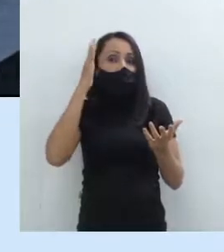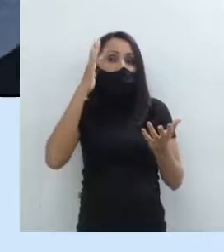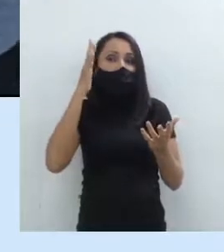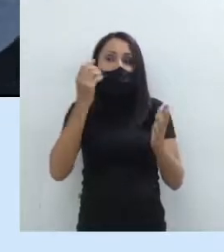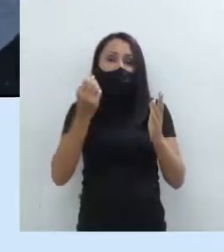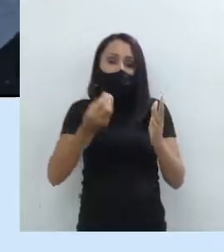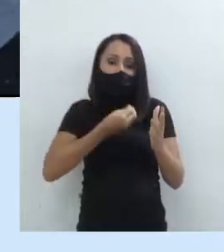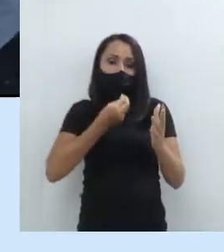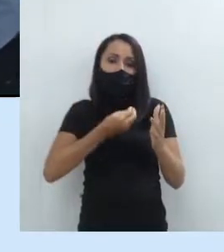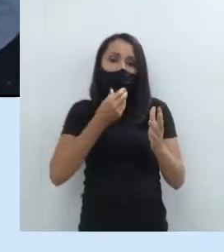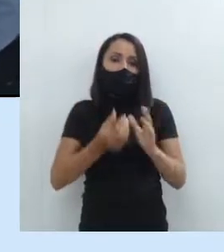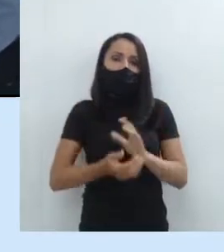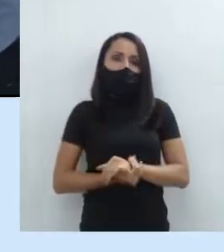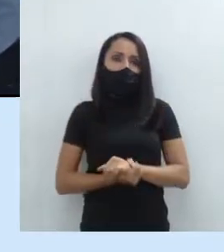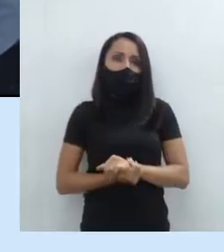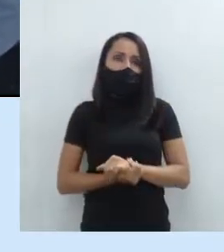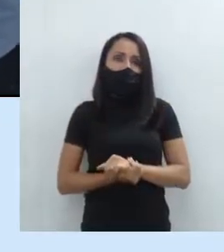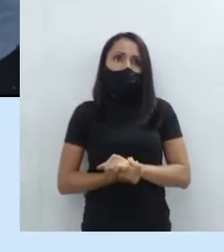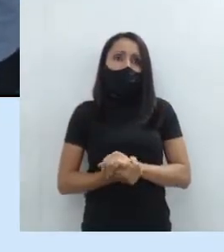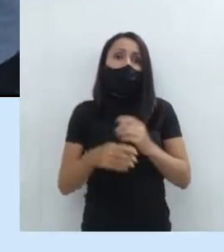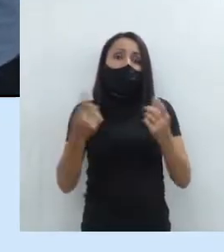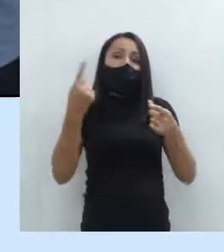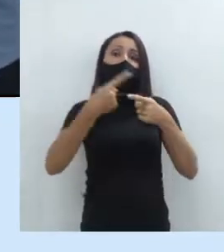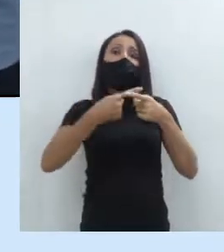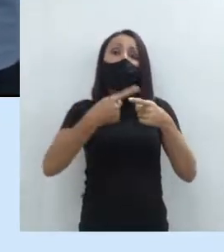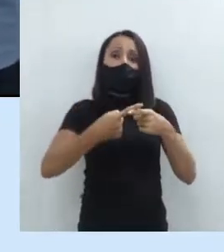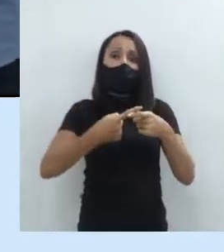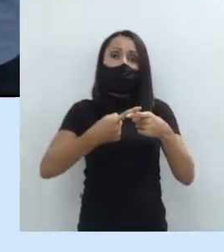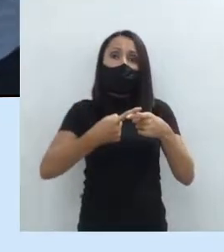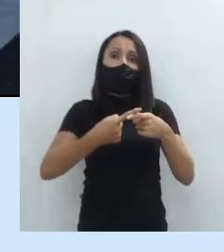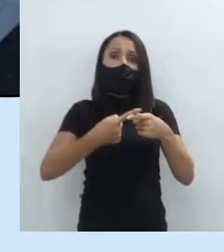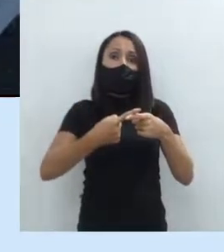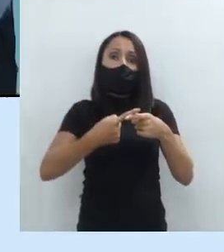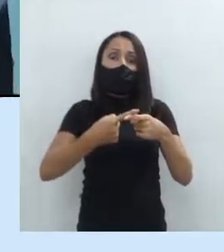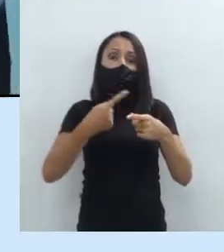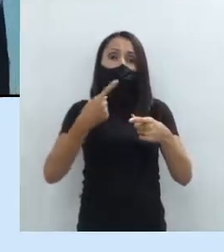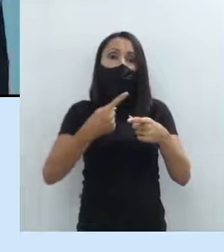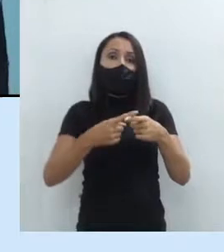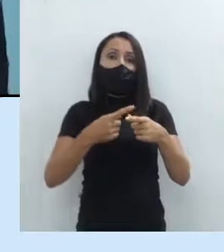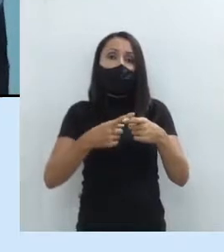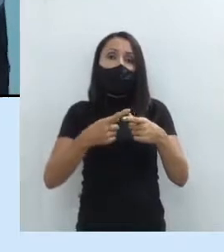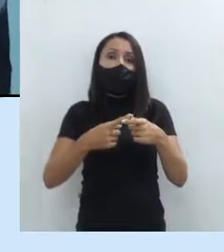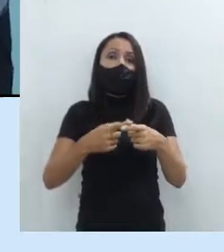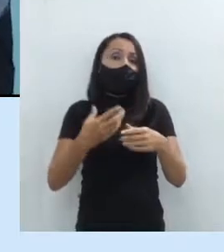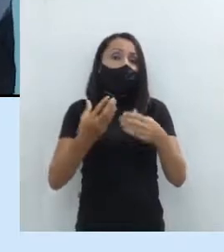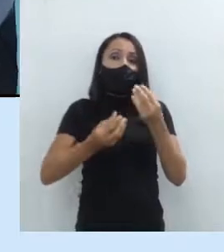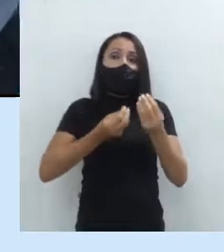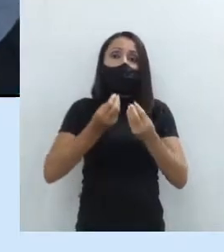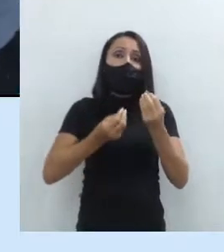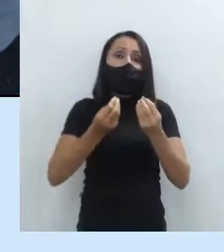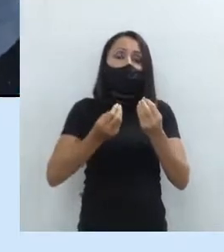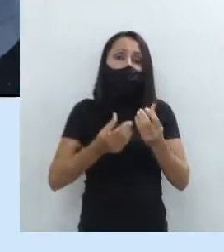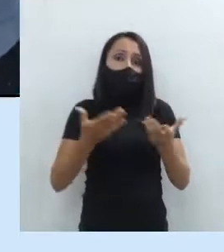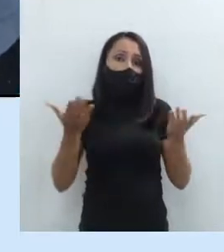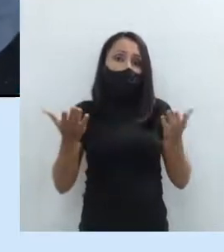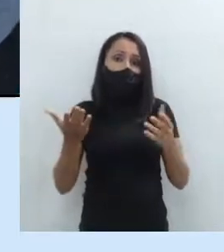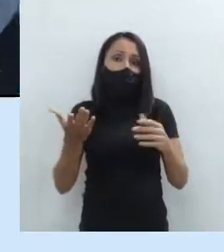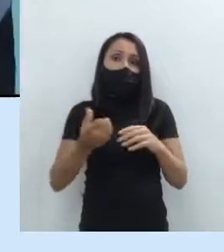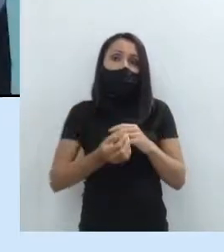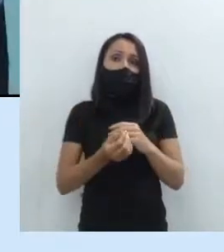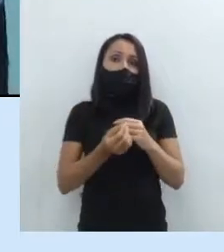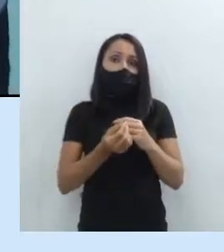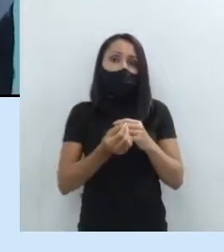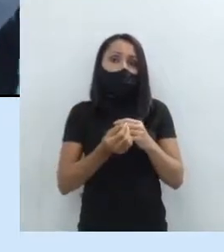favorito? E por quê? Qual a identificação que você tem com esse herói? Por que ele é o seu herói